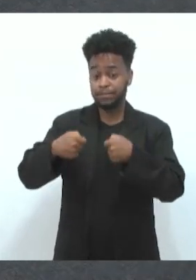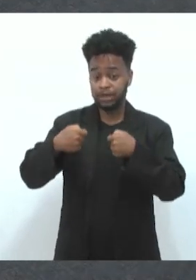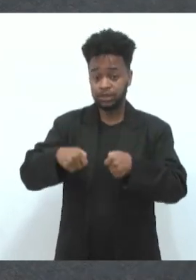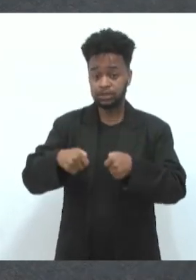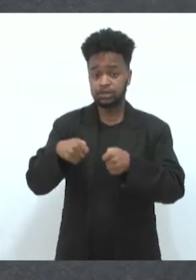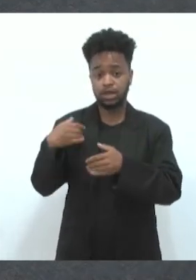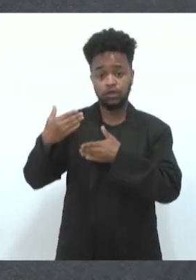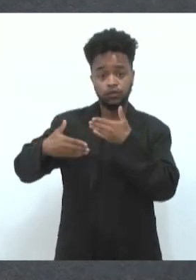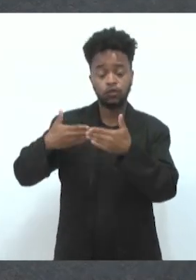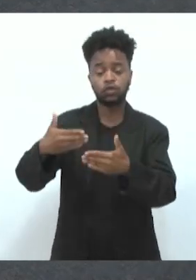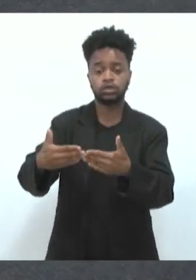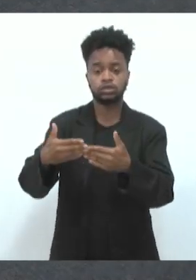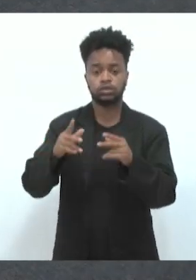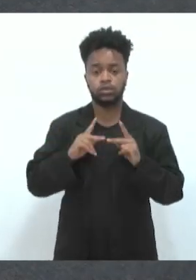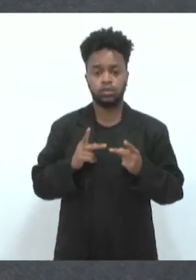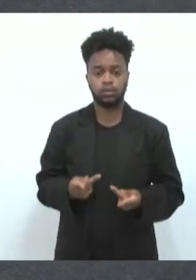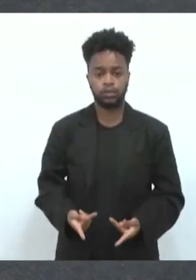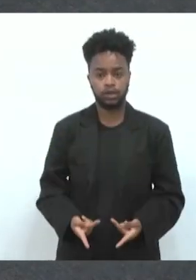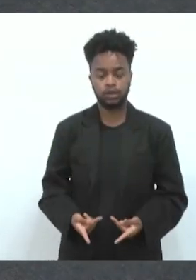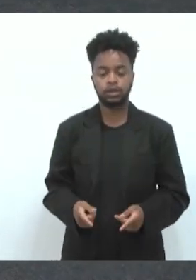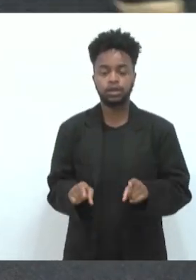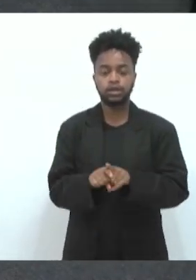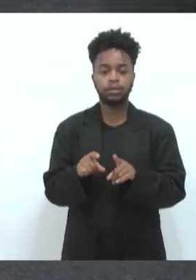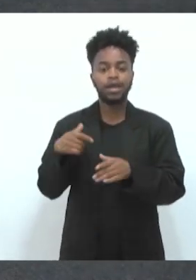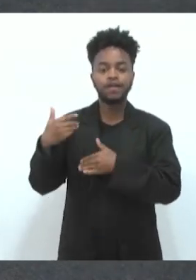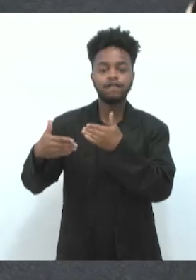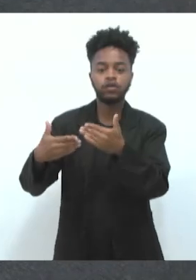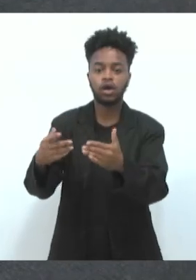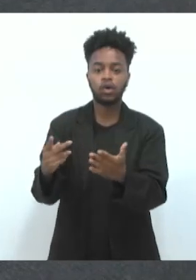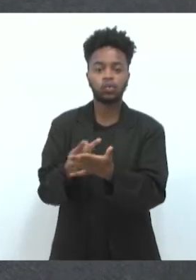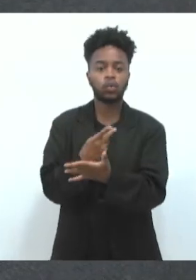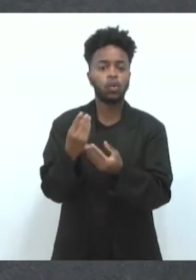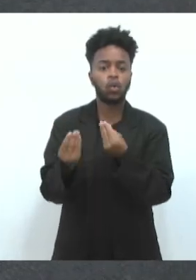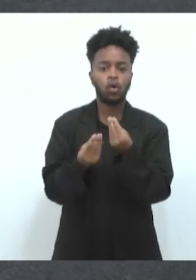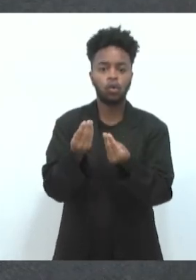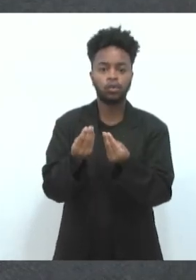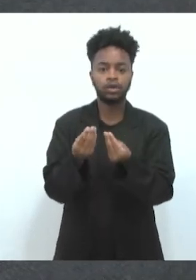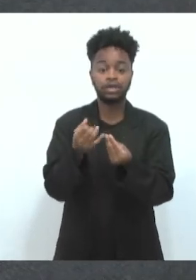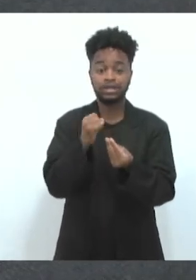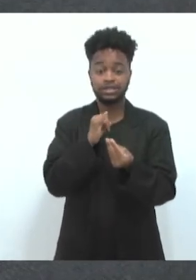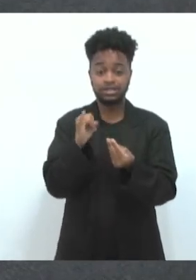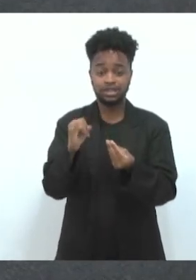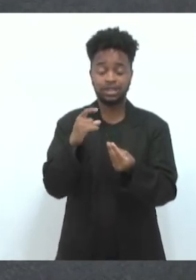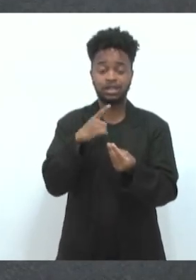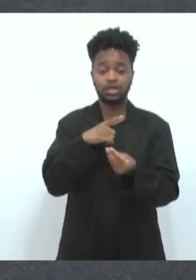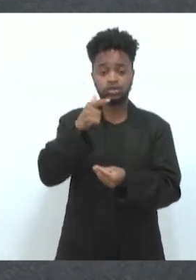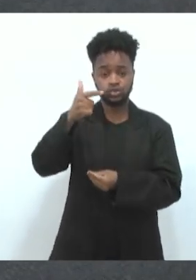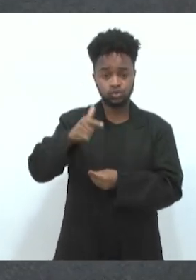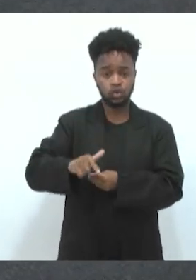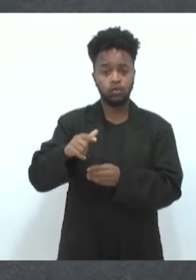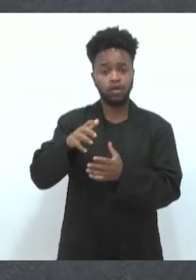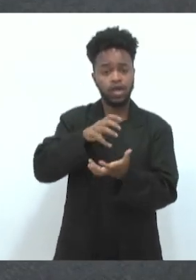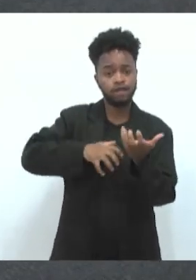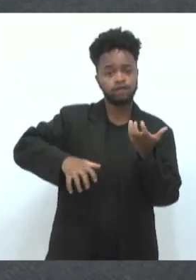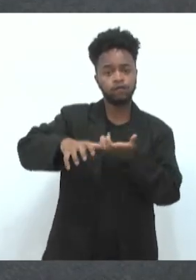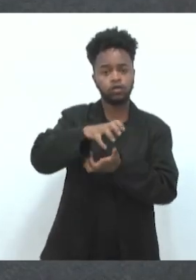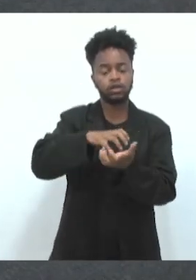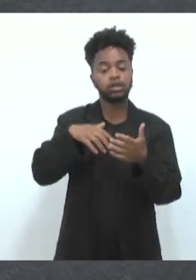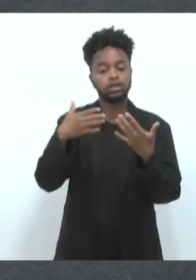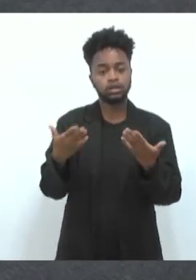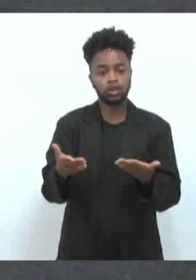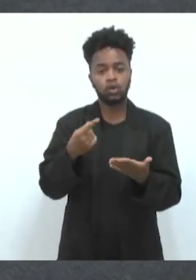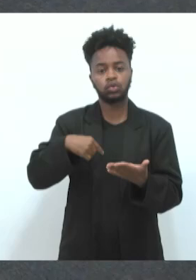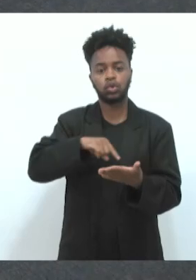uma evolução na humanidade. E a evolução só se consegue com a reevolução. E, por isso, nós lutamos, sim,